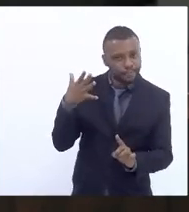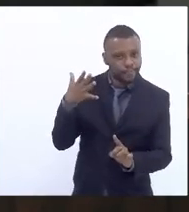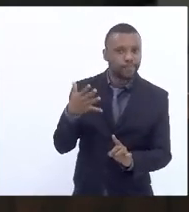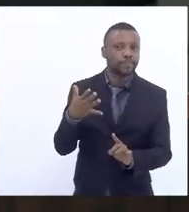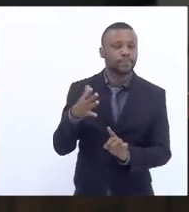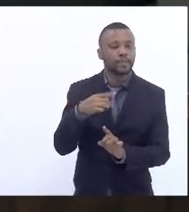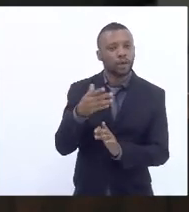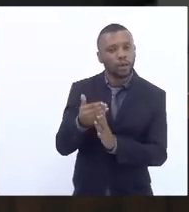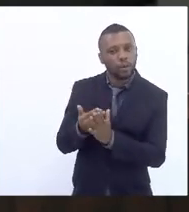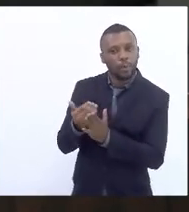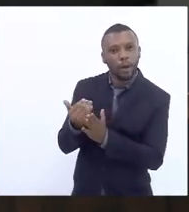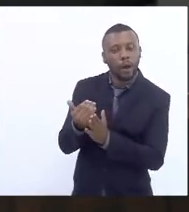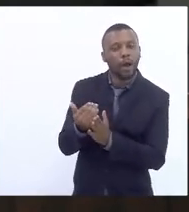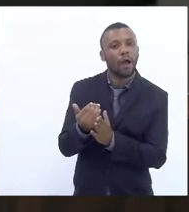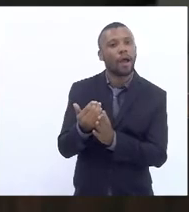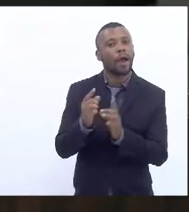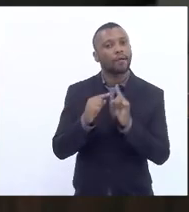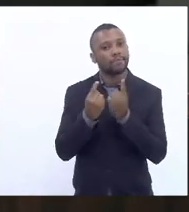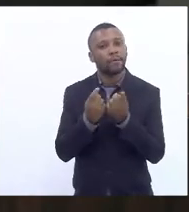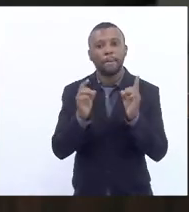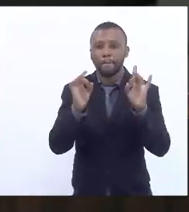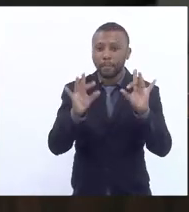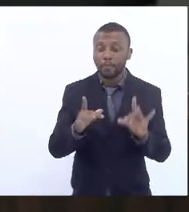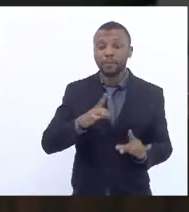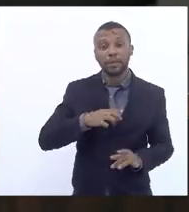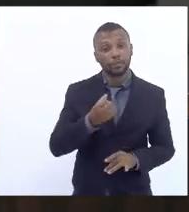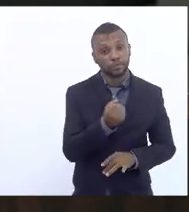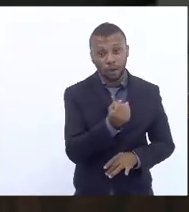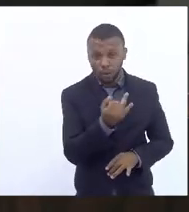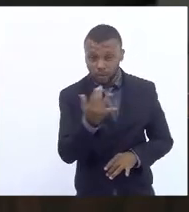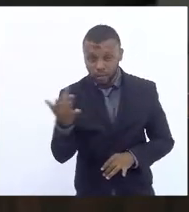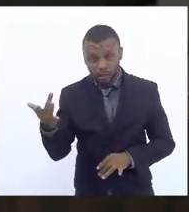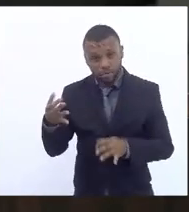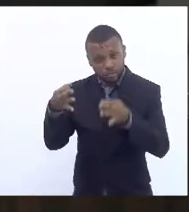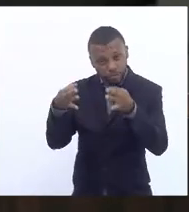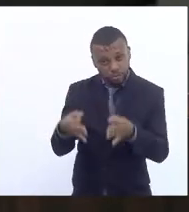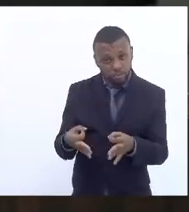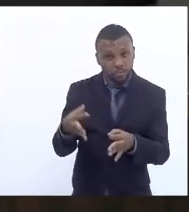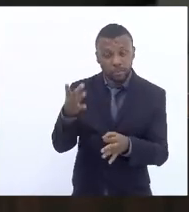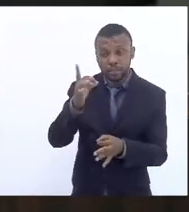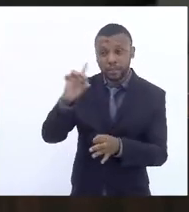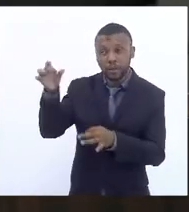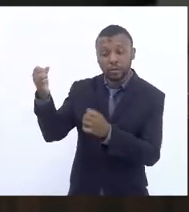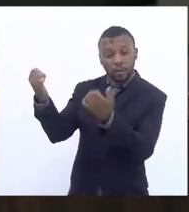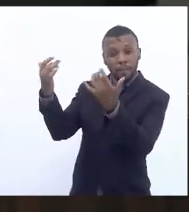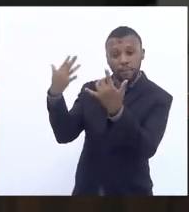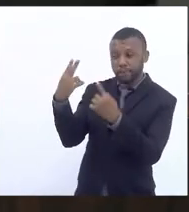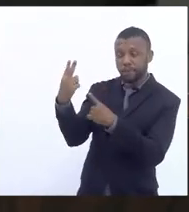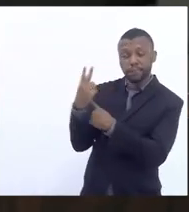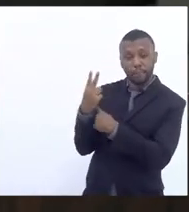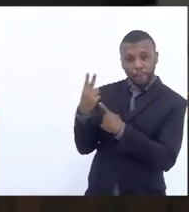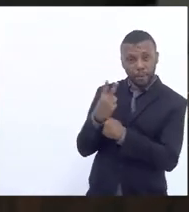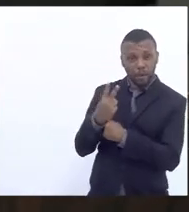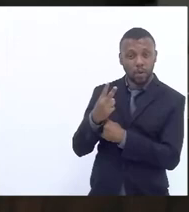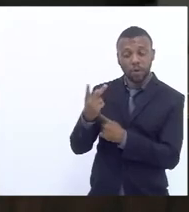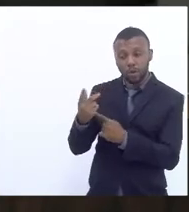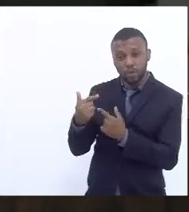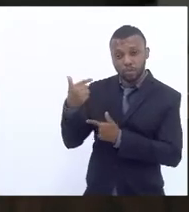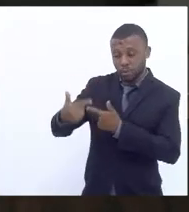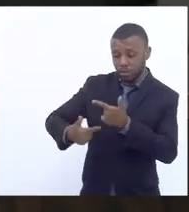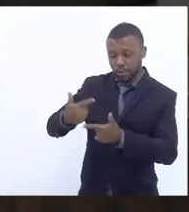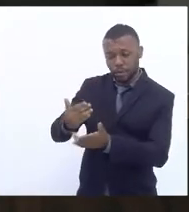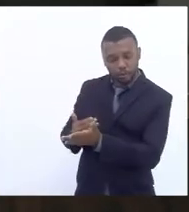para a convocação da sessão extraordinária. Havendo o número legal e sobre a proteção de Deus, iniciamos nossos